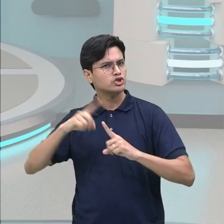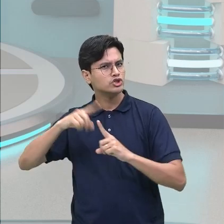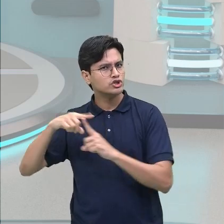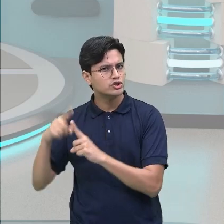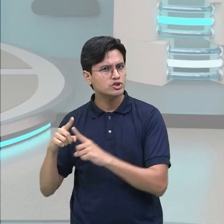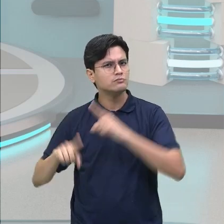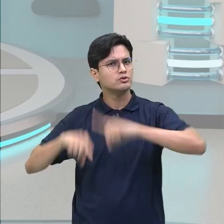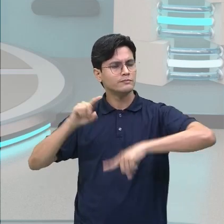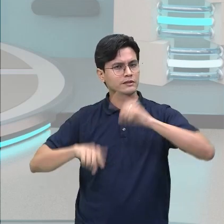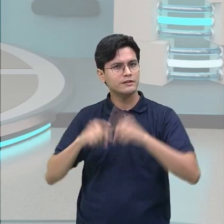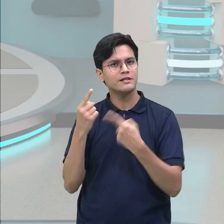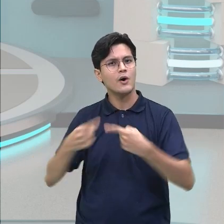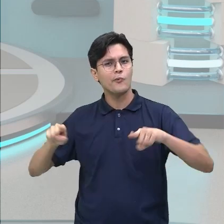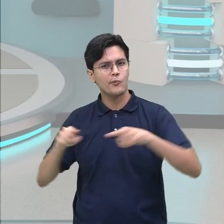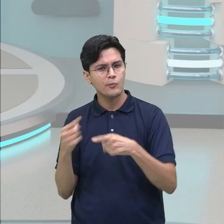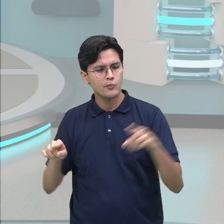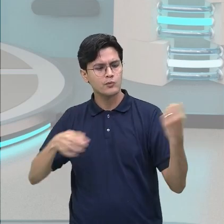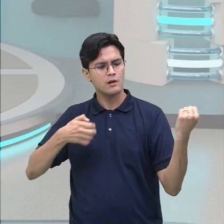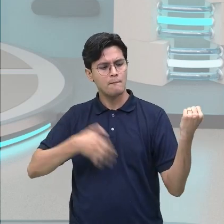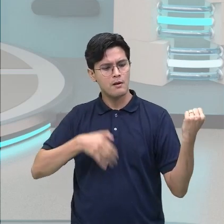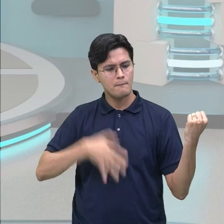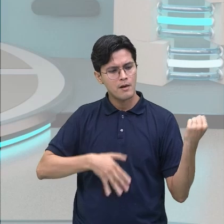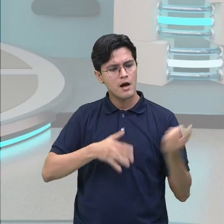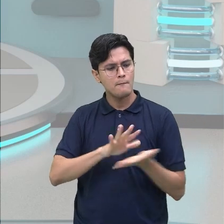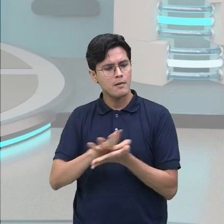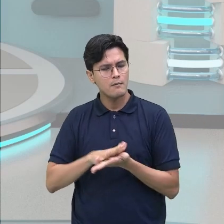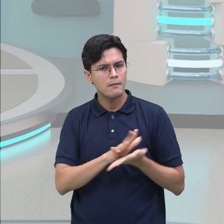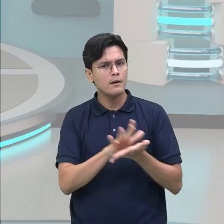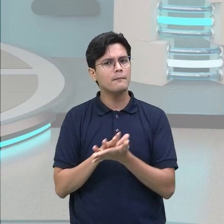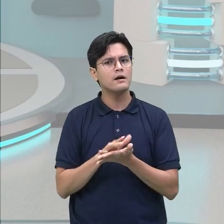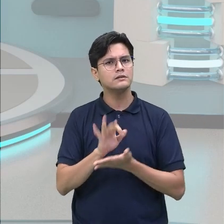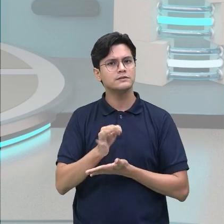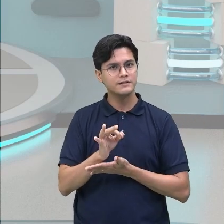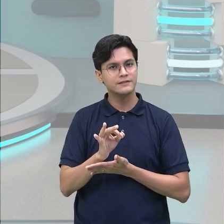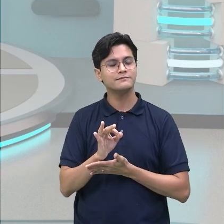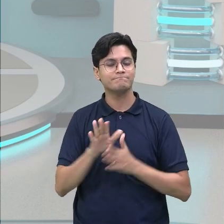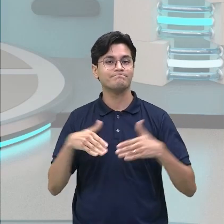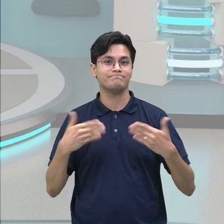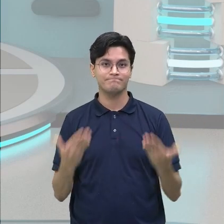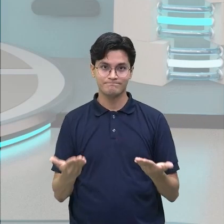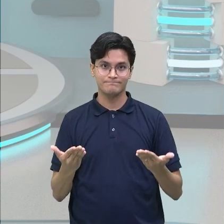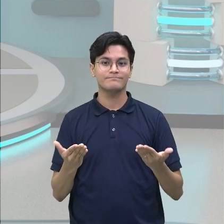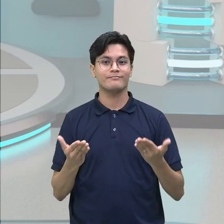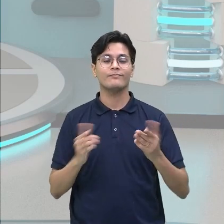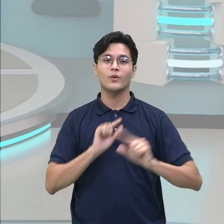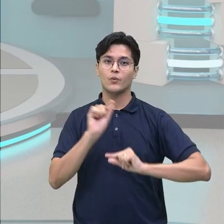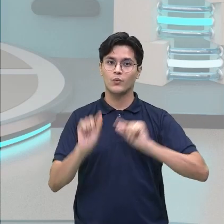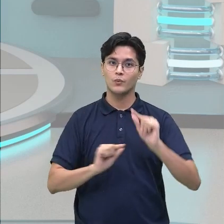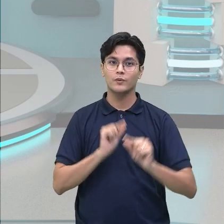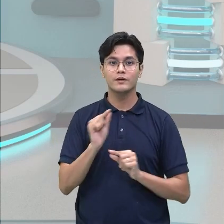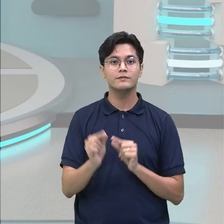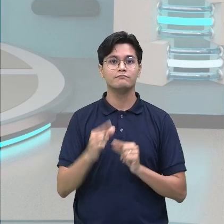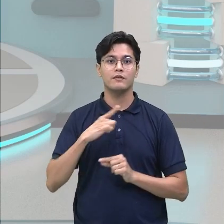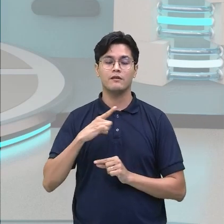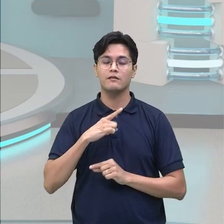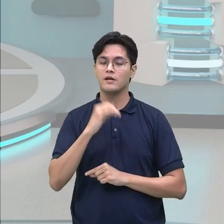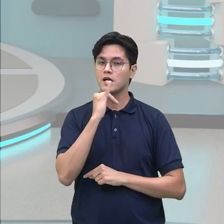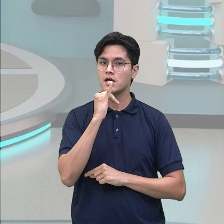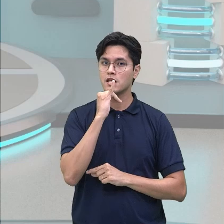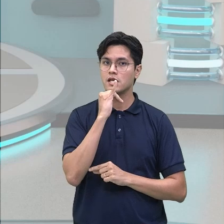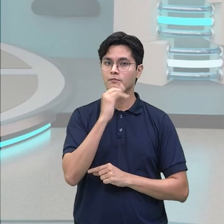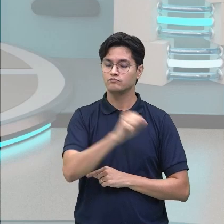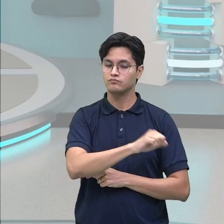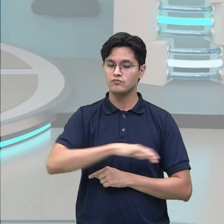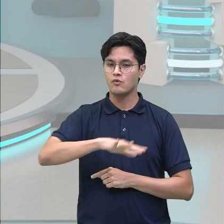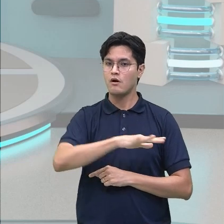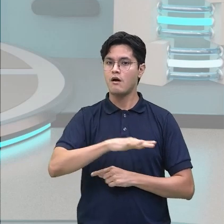daquele instrumento ou a voz daquela pessoa. Então, dentro desse item, nós temos a música, que